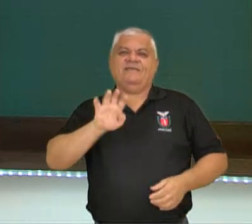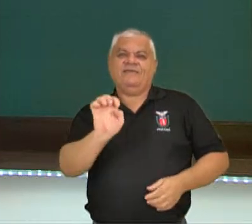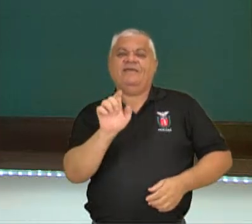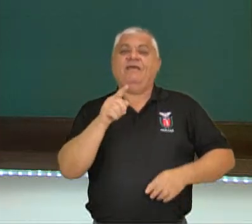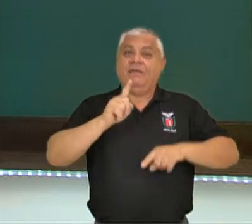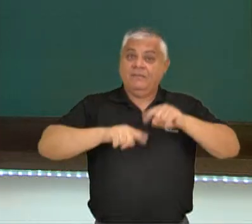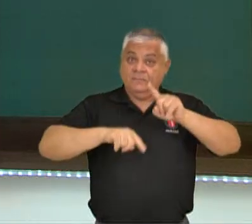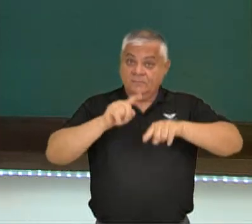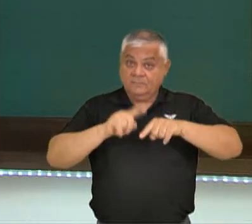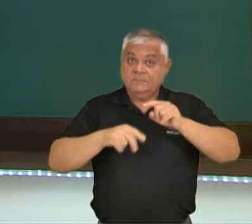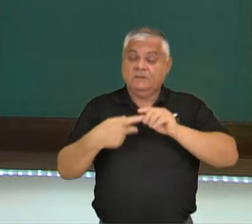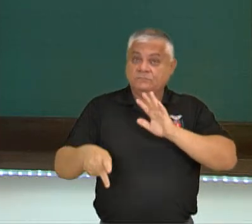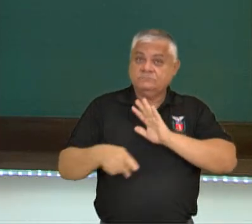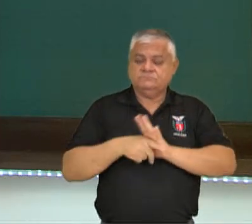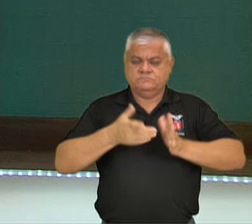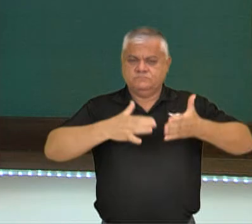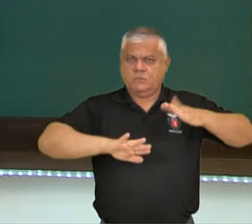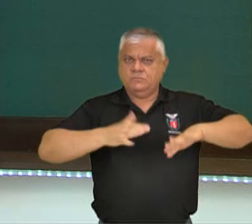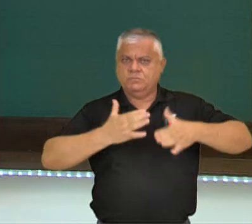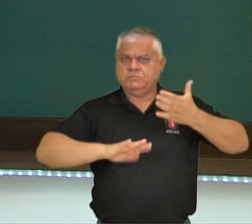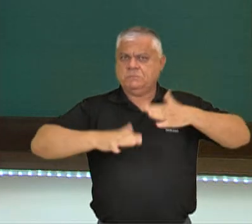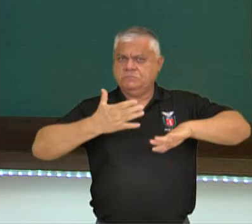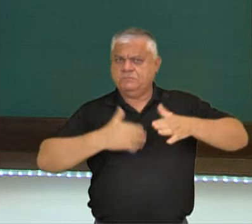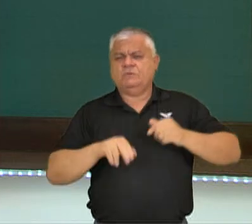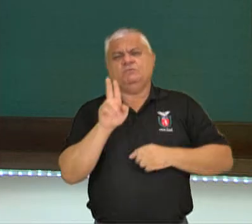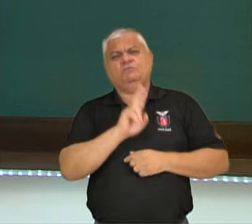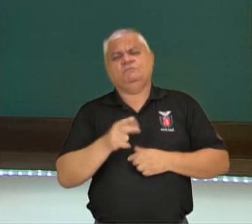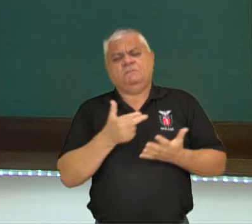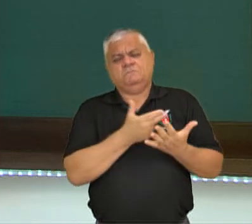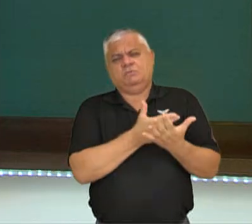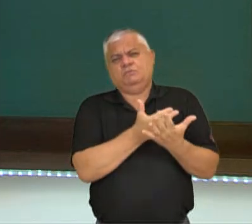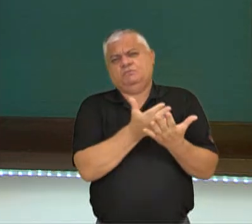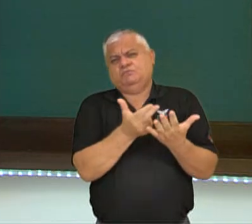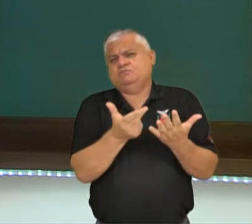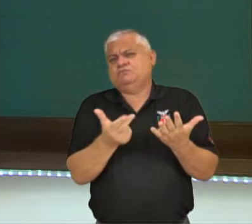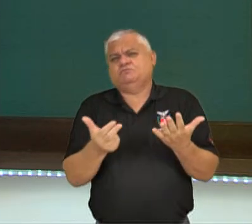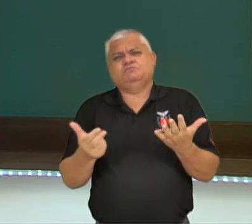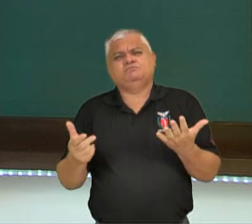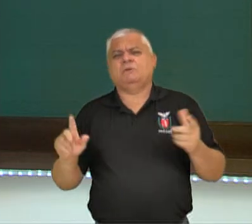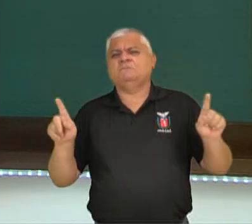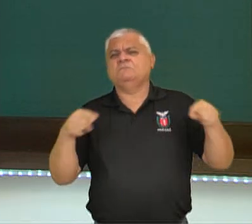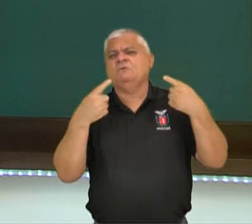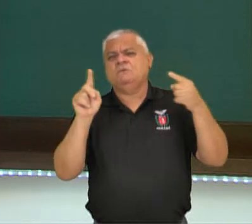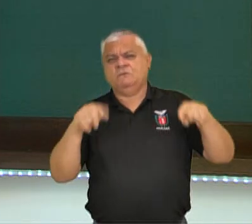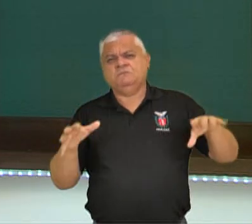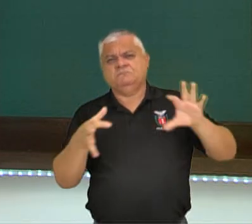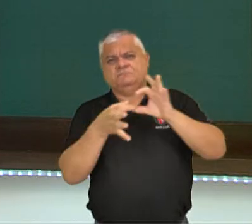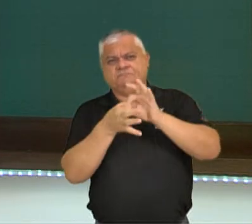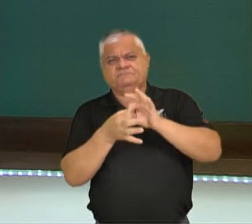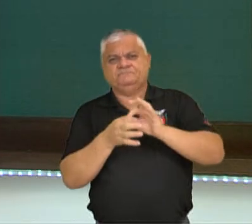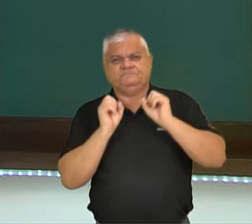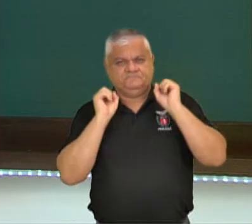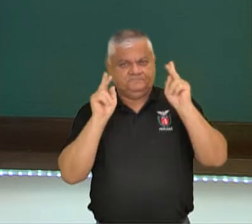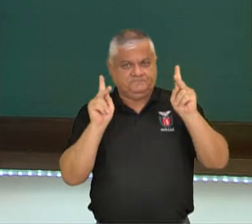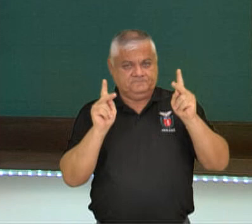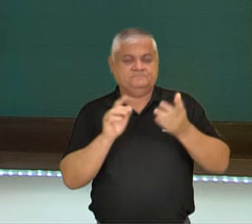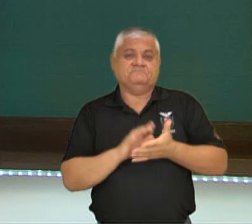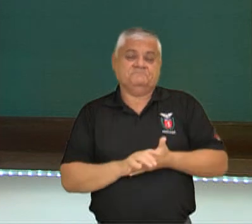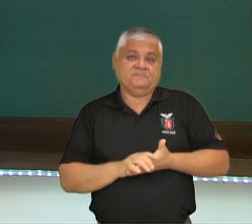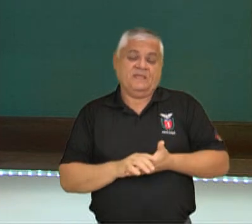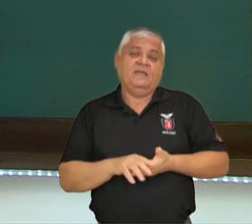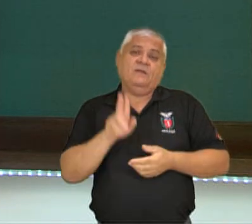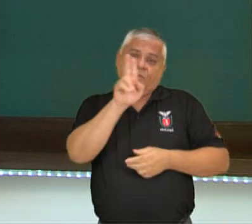um instrumento, né, de percussão usado em vários ritmos musicais brasileiros, tá bom? E